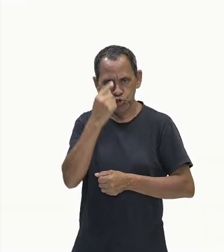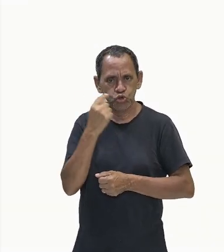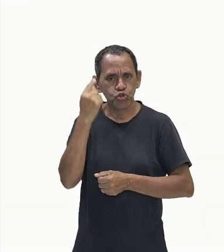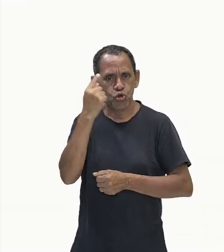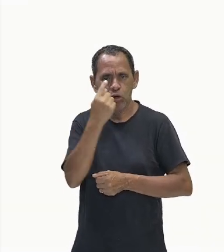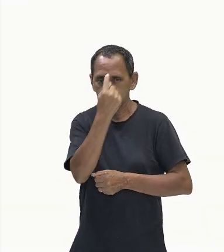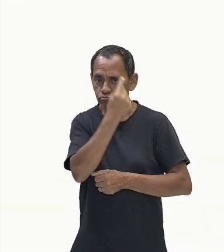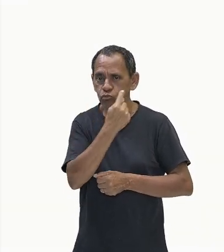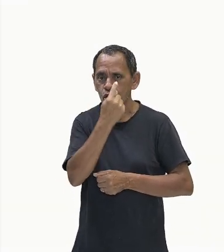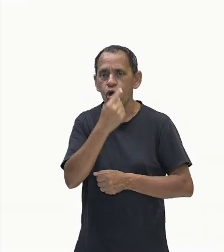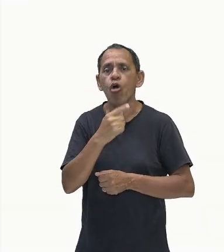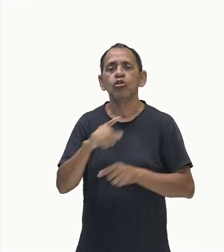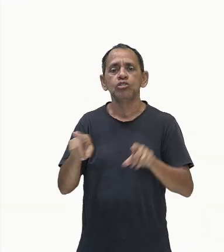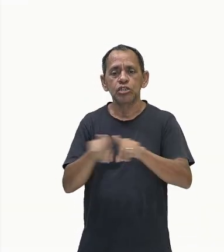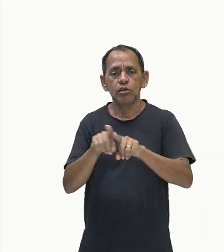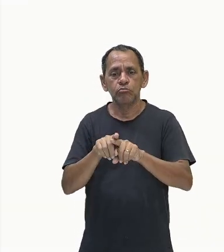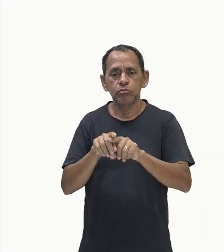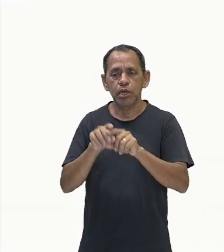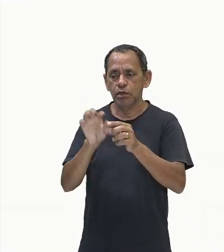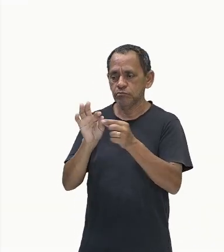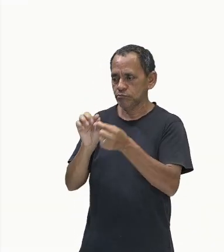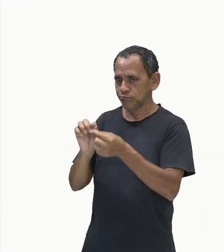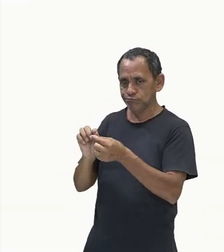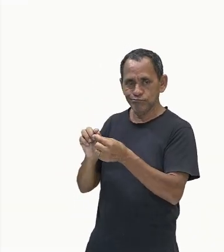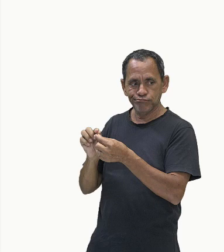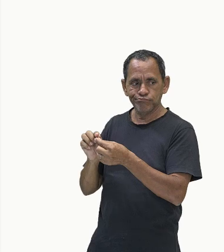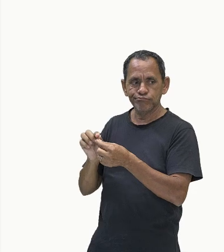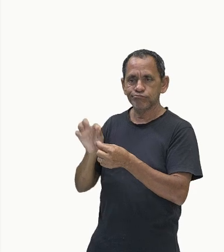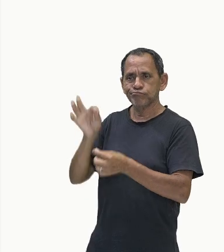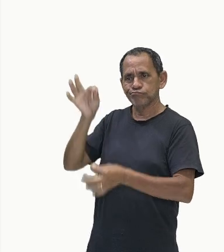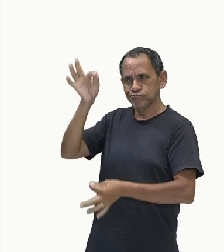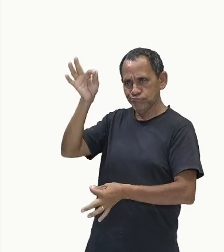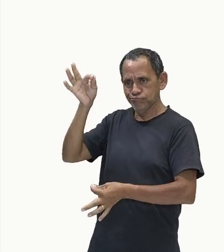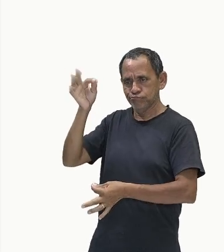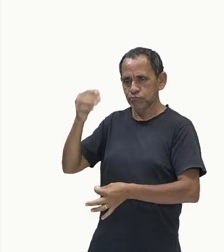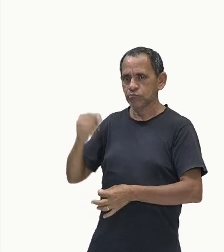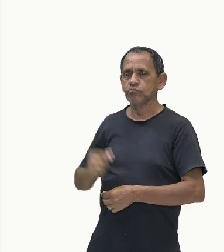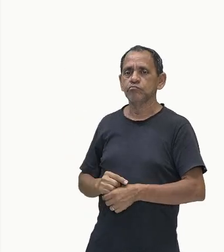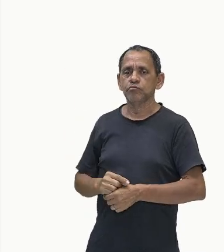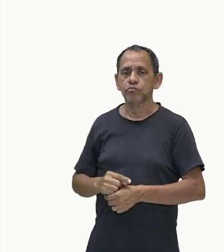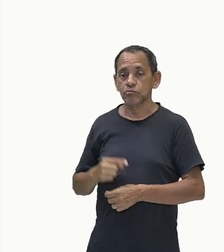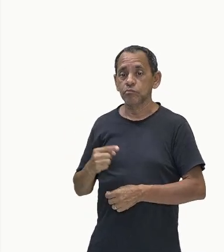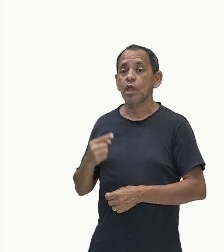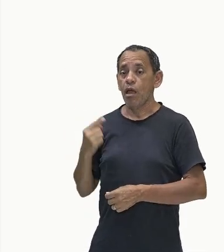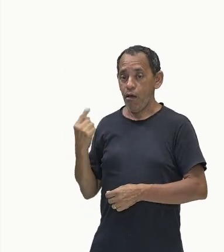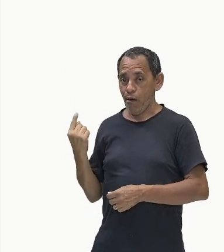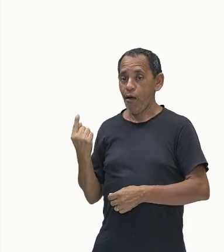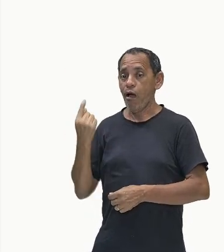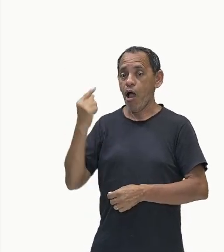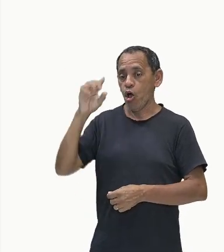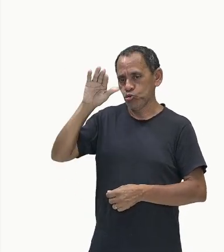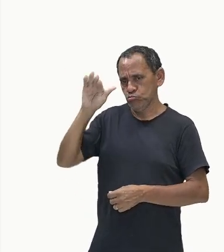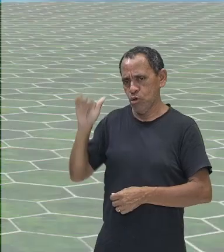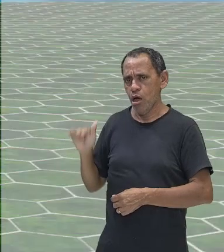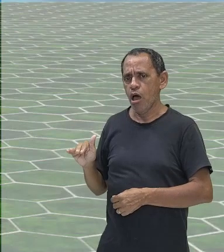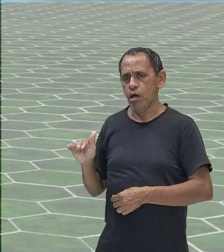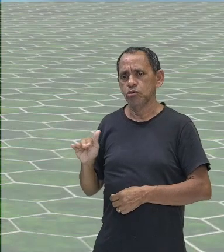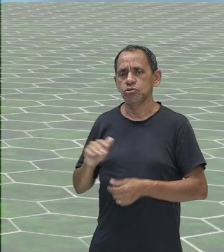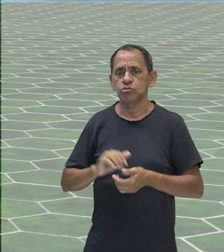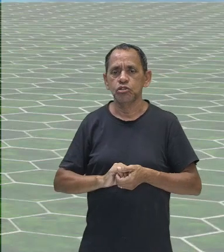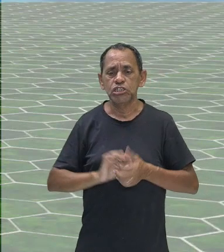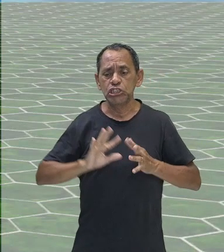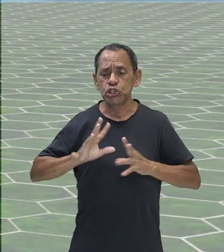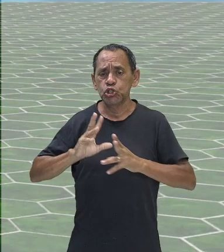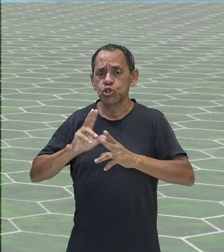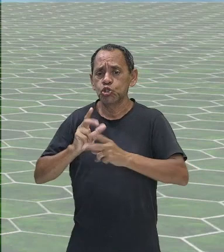A altura do indivíduo. Então, todos estes estão sempre lá nos